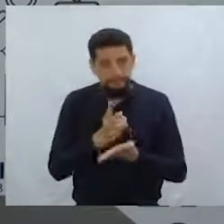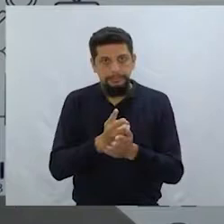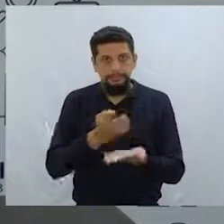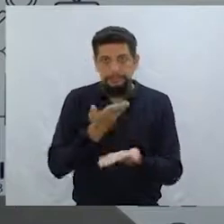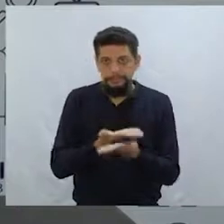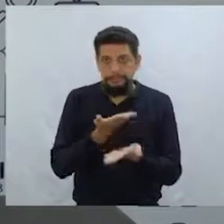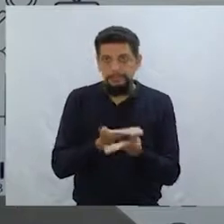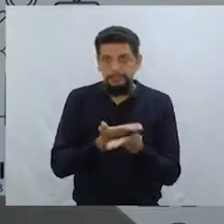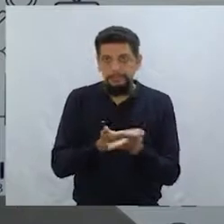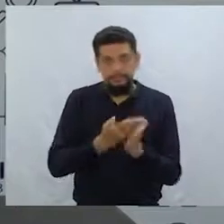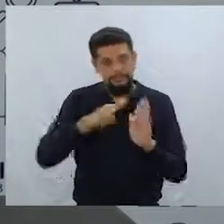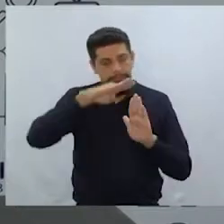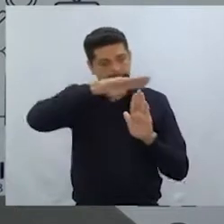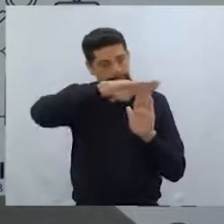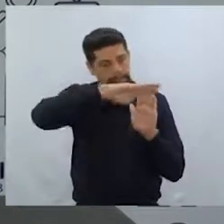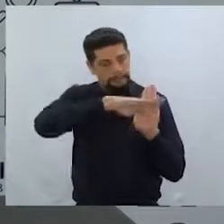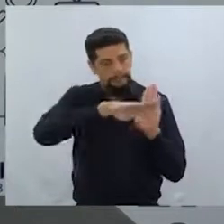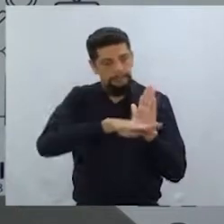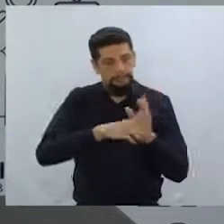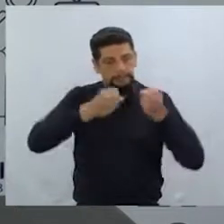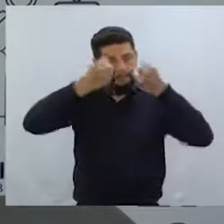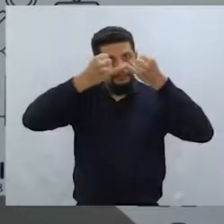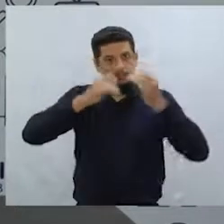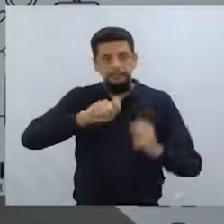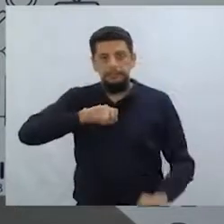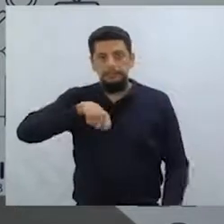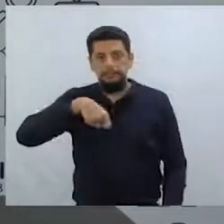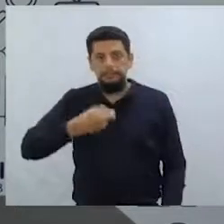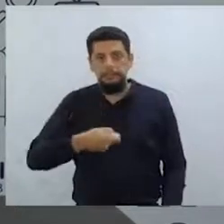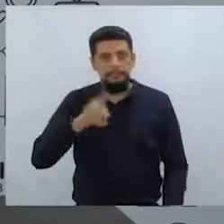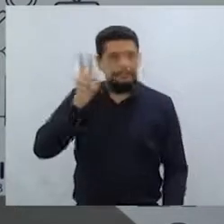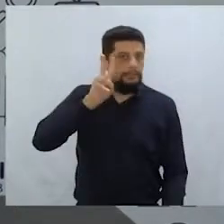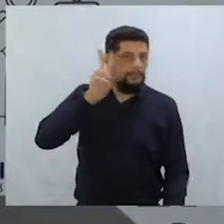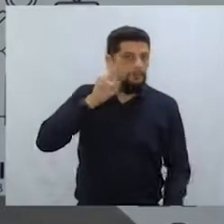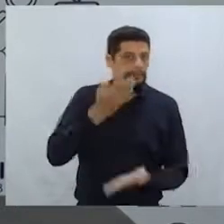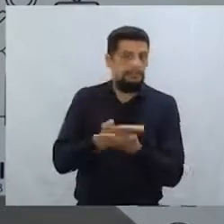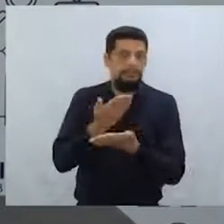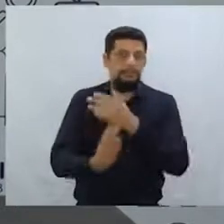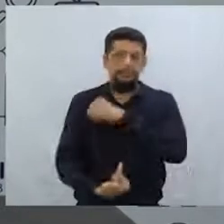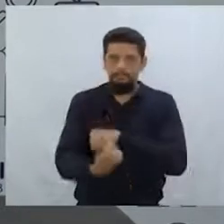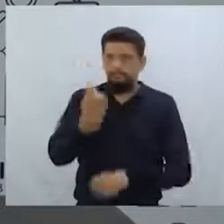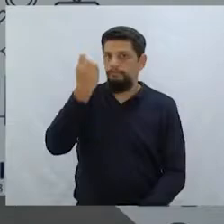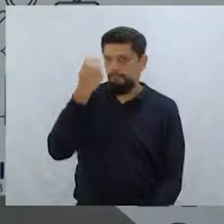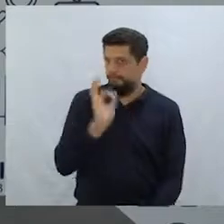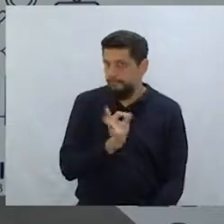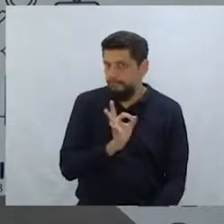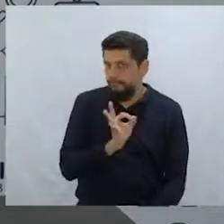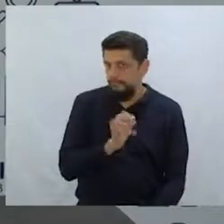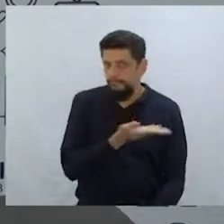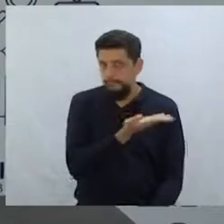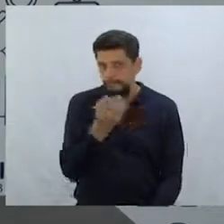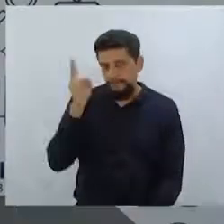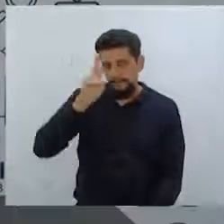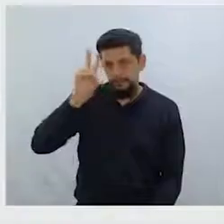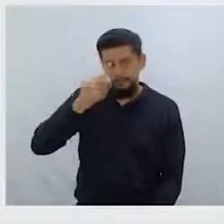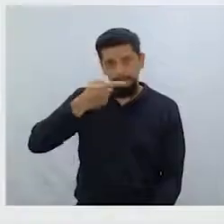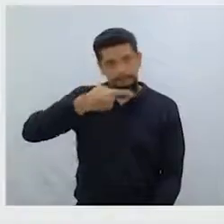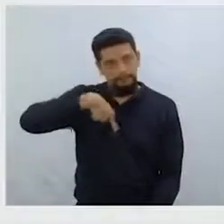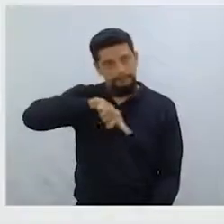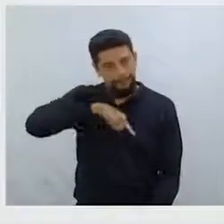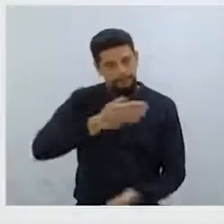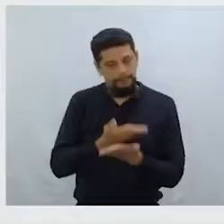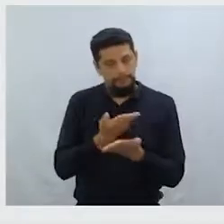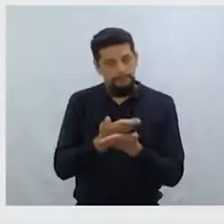vamos prosseguir a nossa aula. Na rotina, falava sobre o recordando, não é mesmo? Vocês se lembram